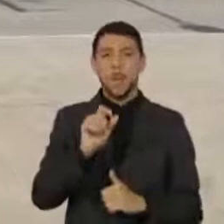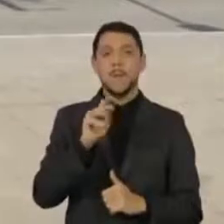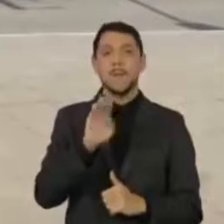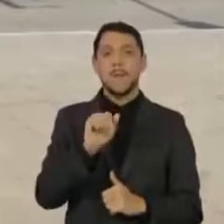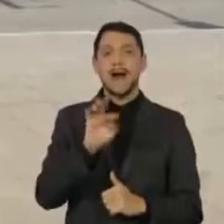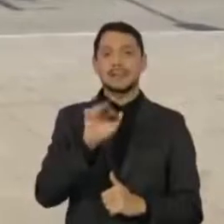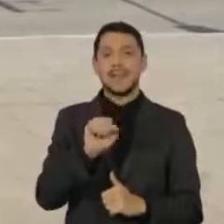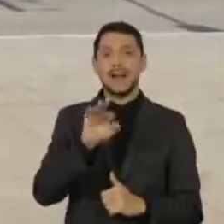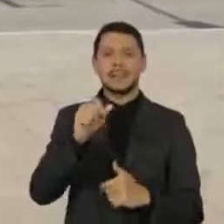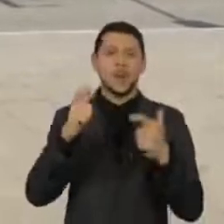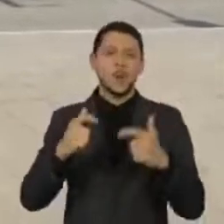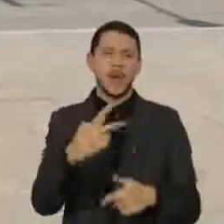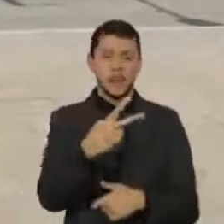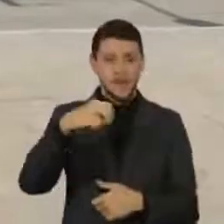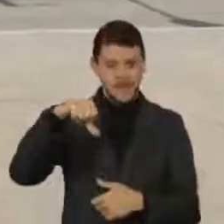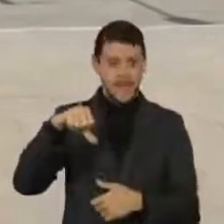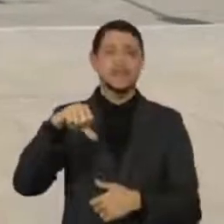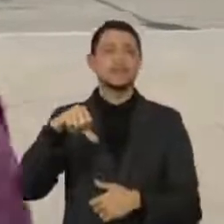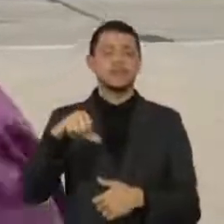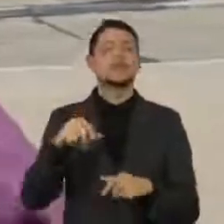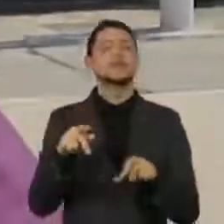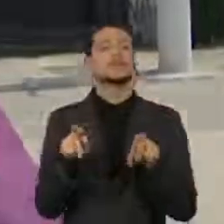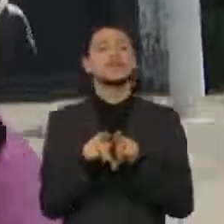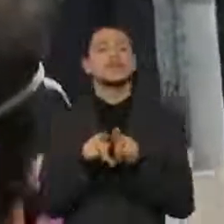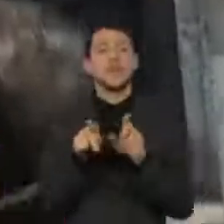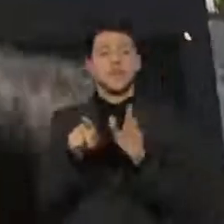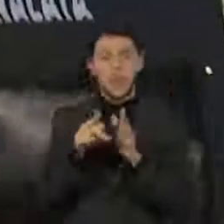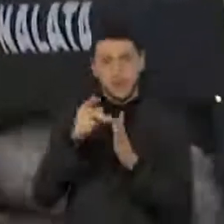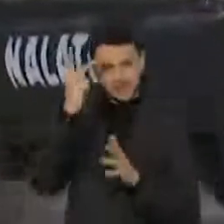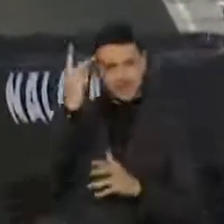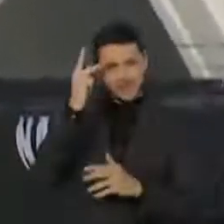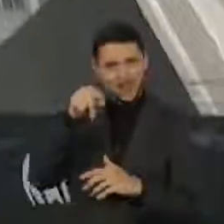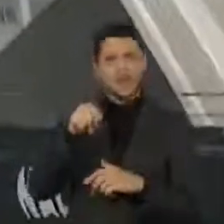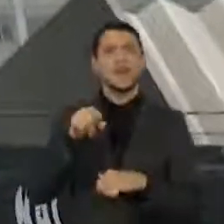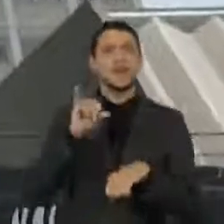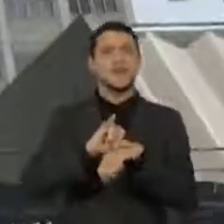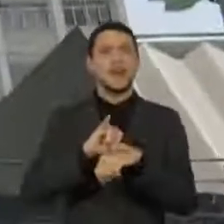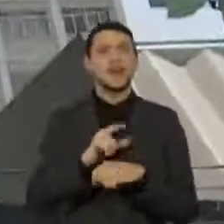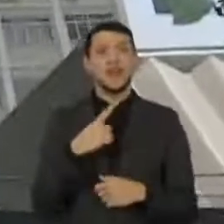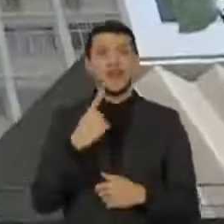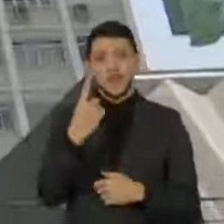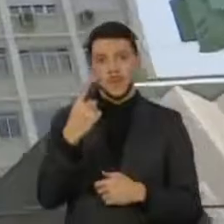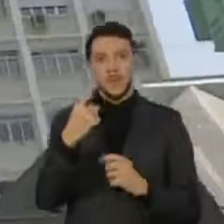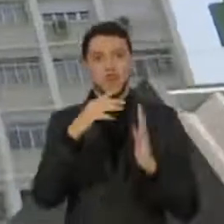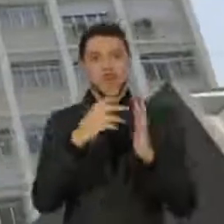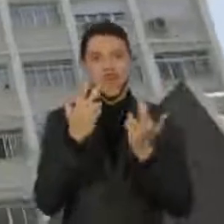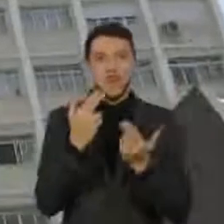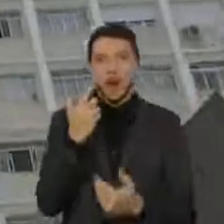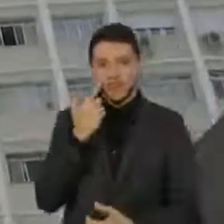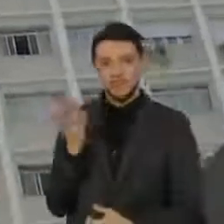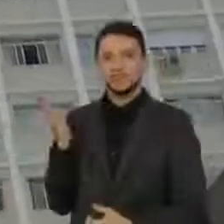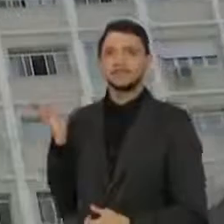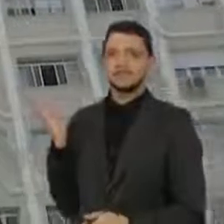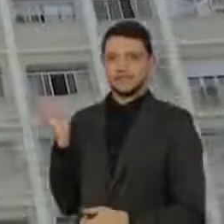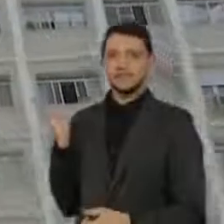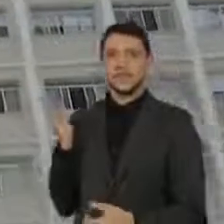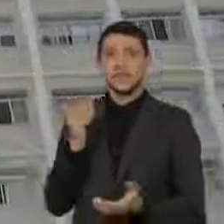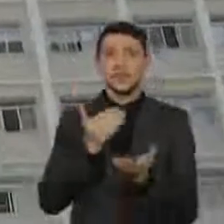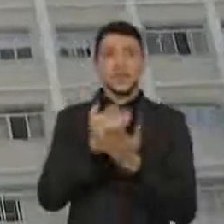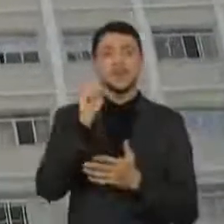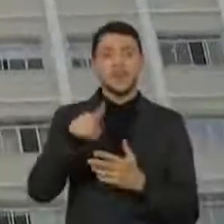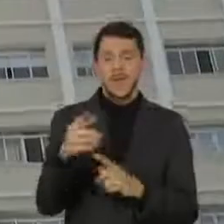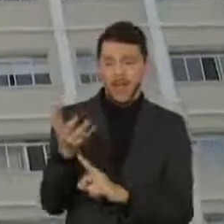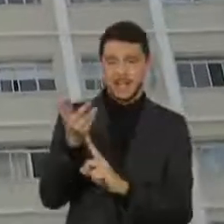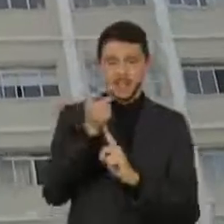oeste de São Paulo, também na Faria Lima. Um desses murais é esse aqui, ó. Logo que está sendo feito, começou na semana passada, é do artista espanhol